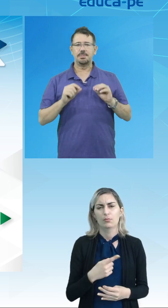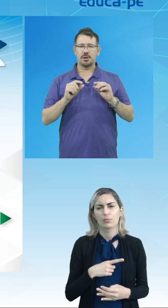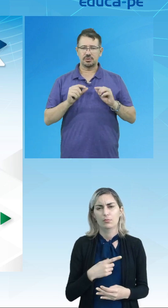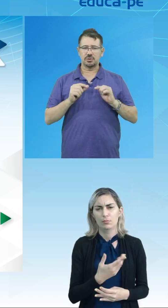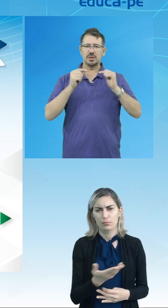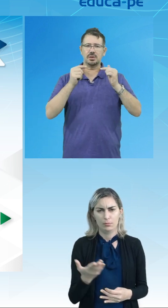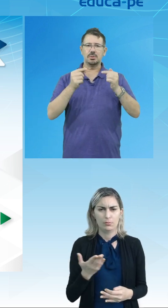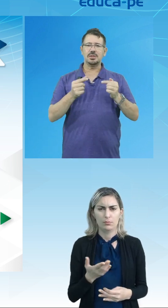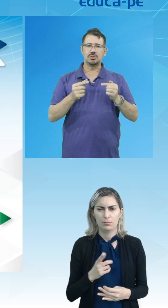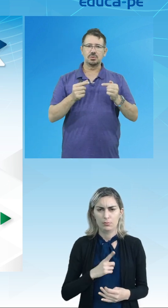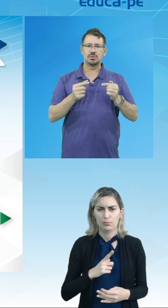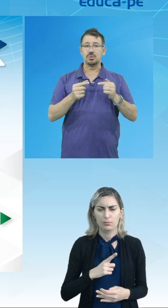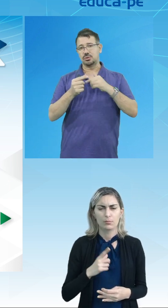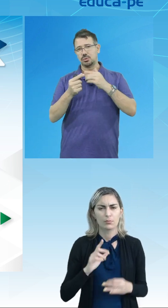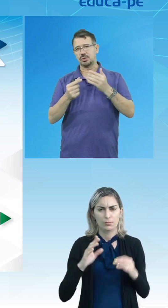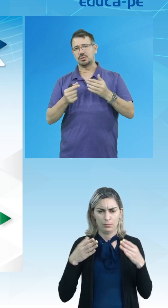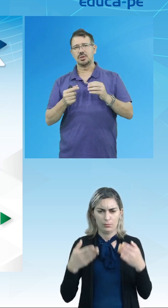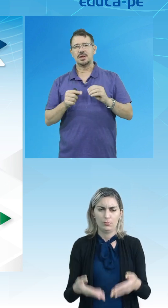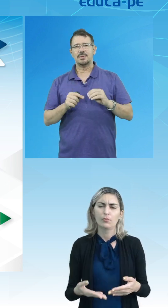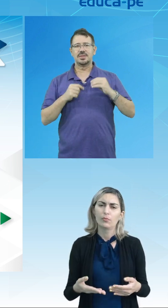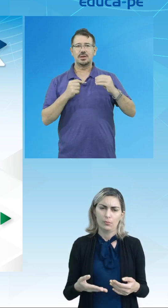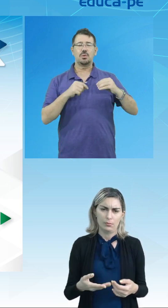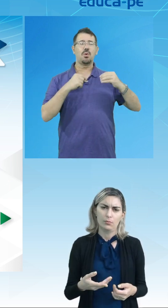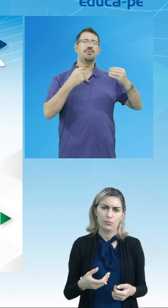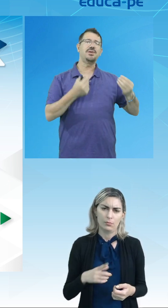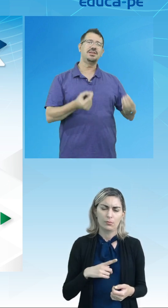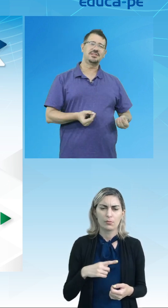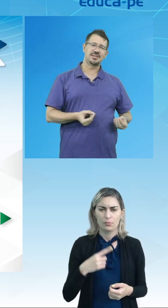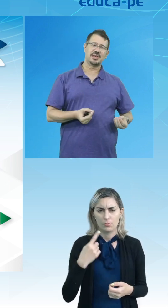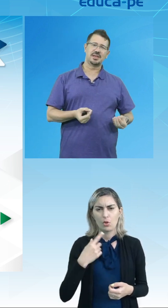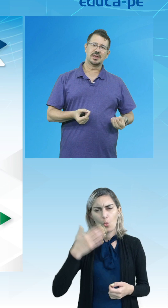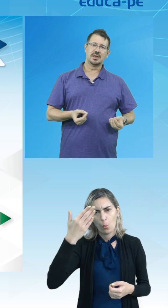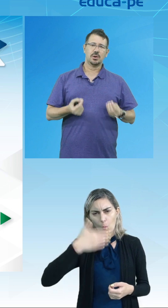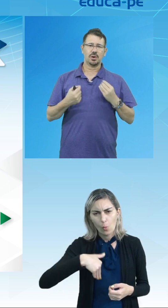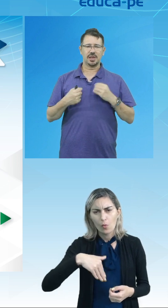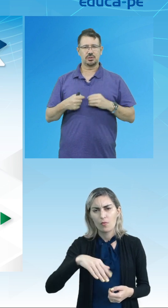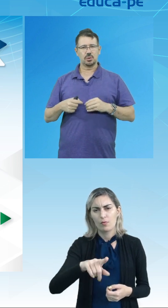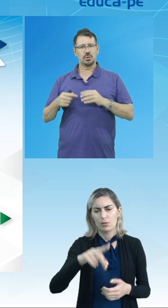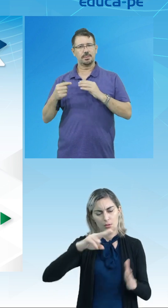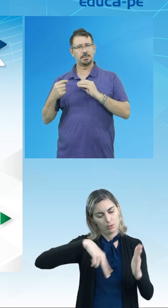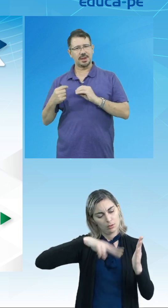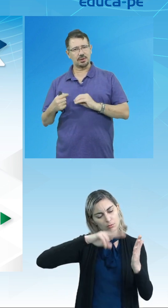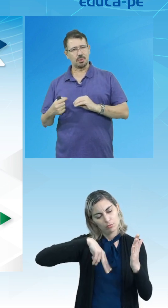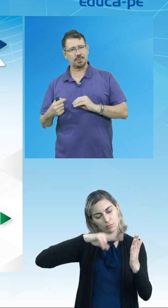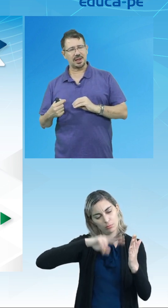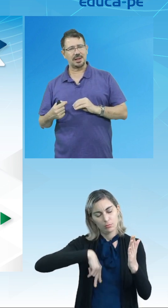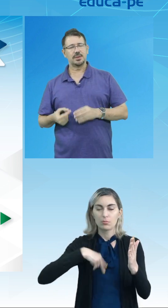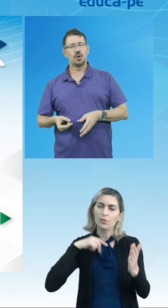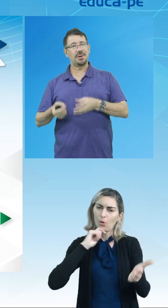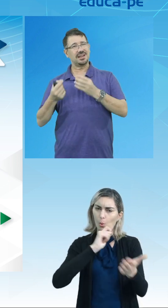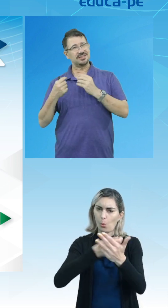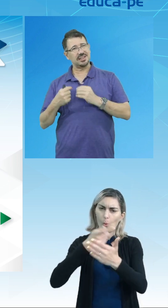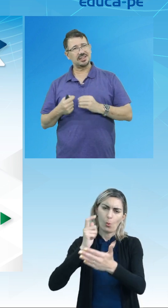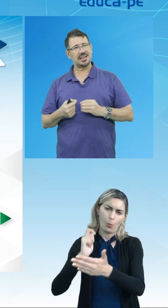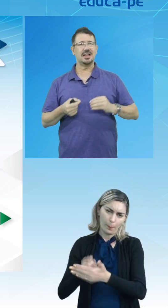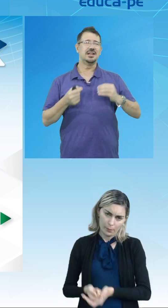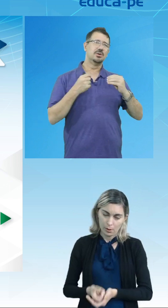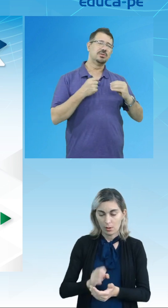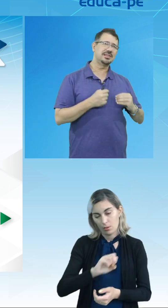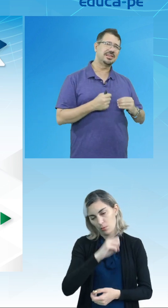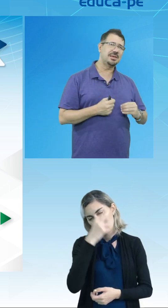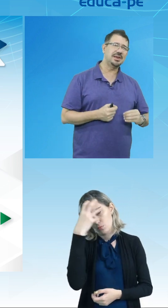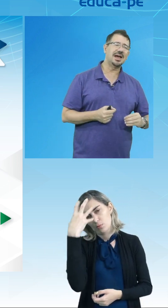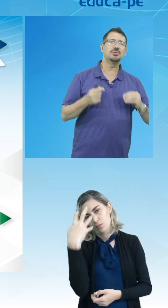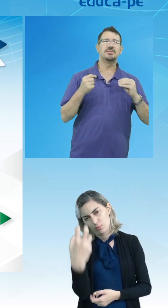e possuem o intuito de convencer o leitor para comprar ou para aceitar